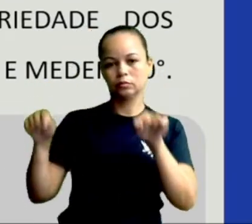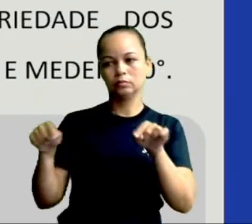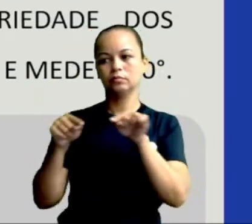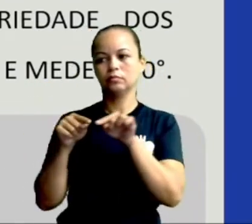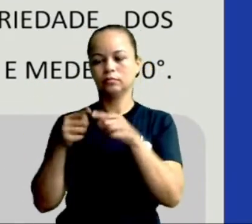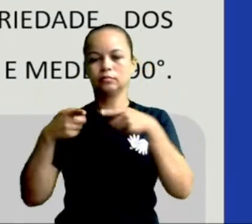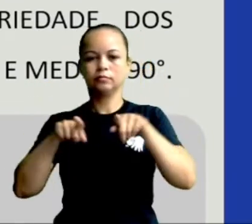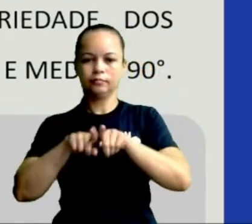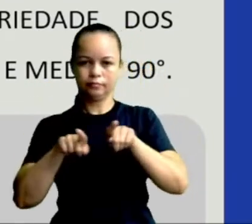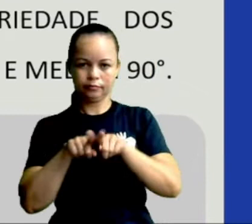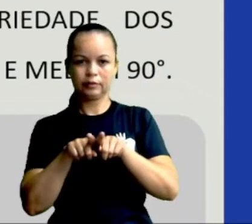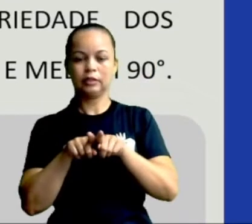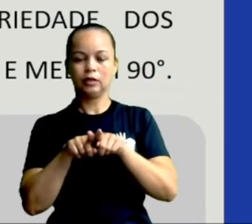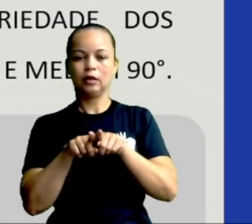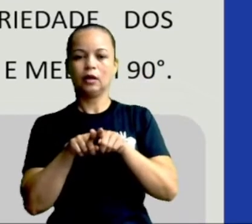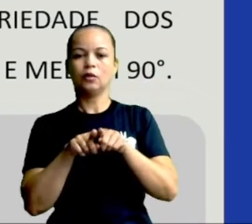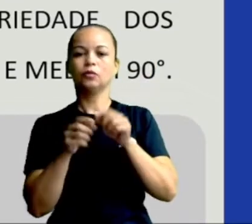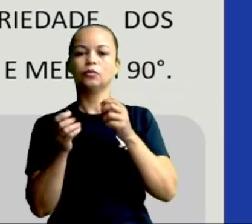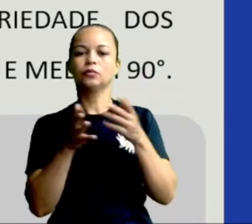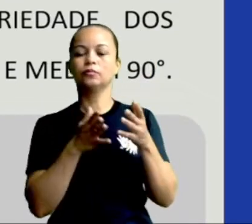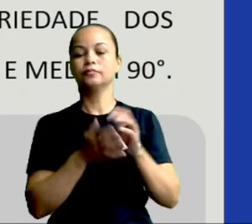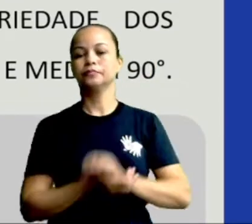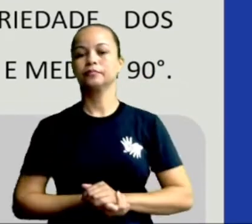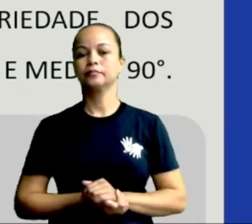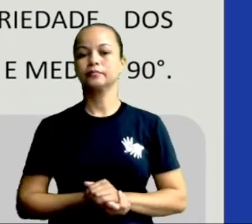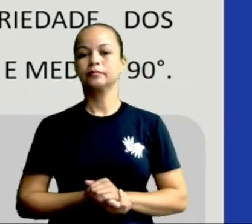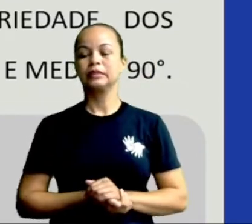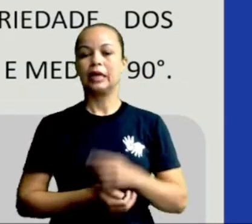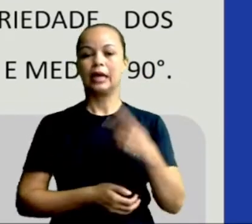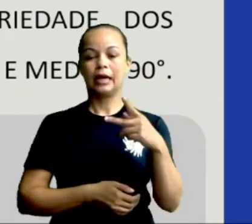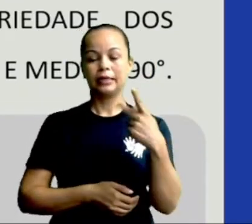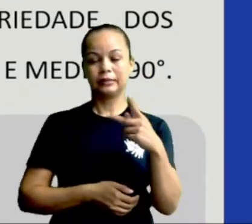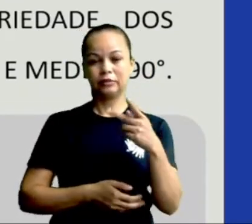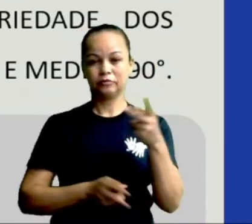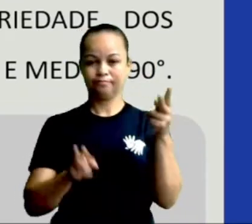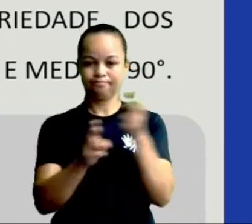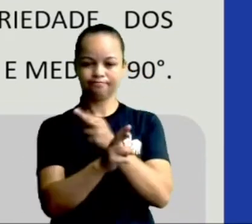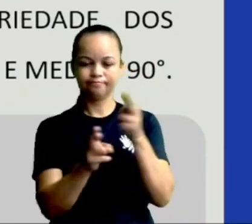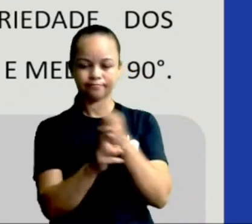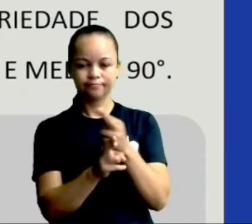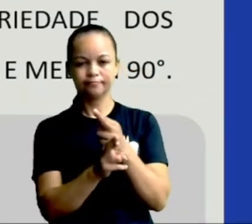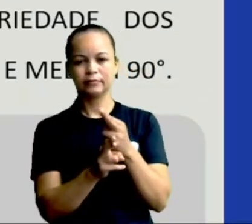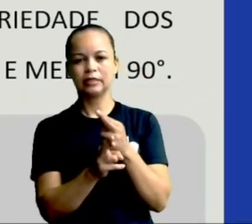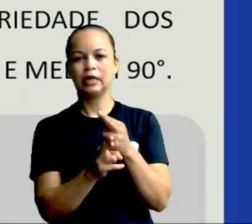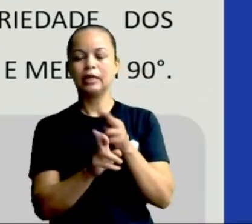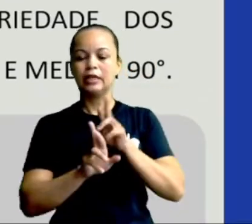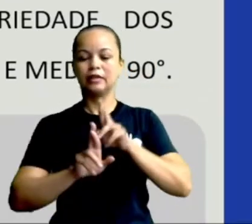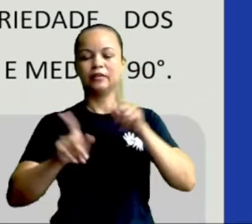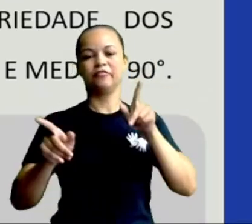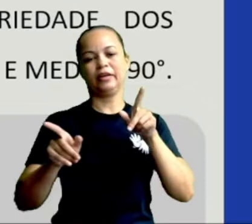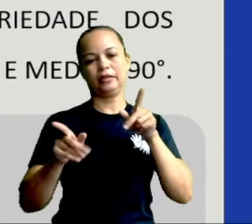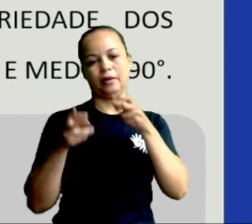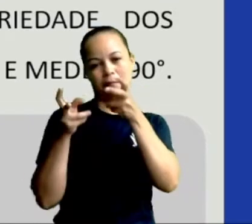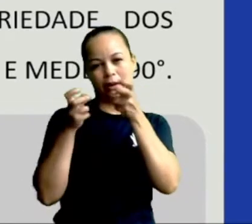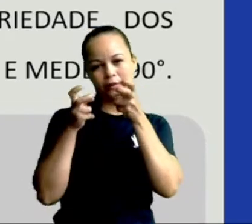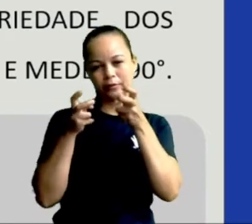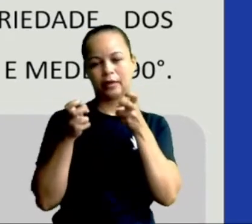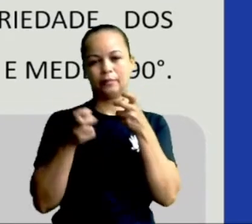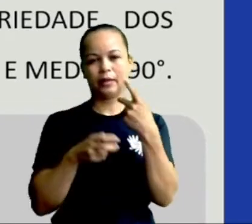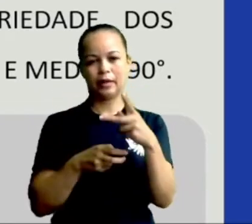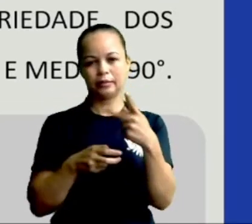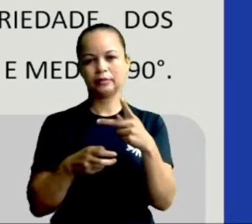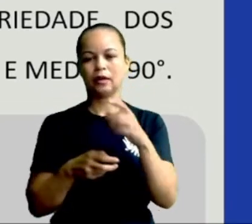um retângulo com o comprimento do outro. A gente fazer essa relação de diferenciação, a gente consegue perceber